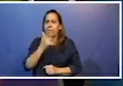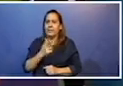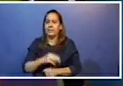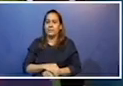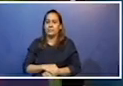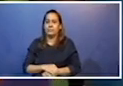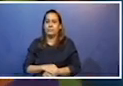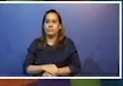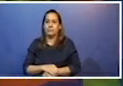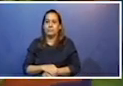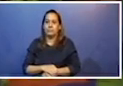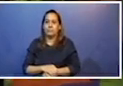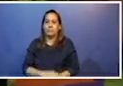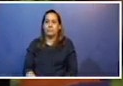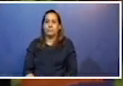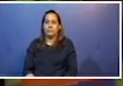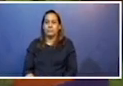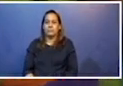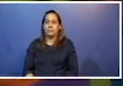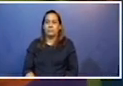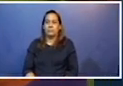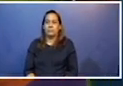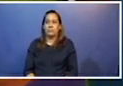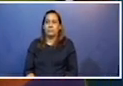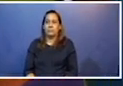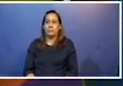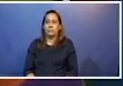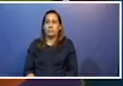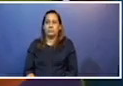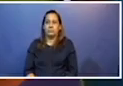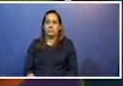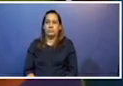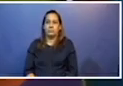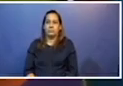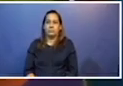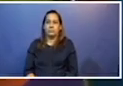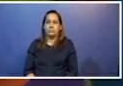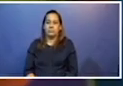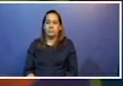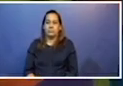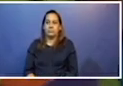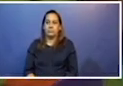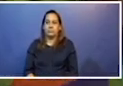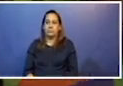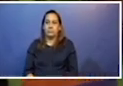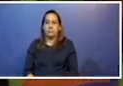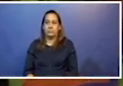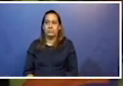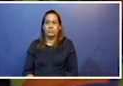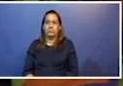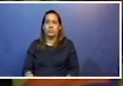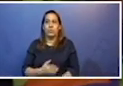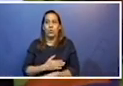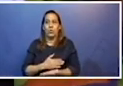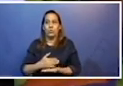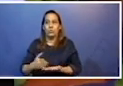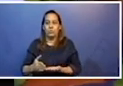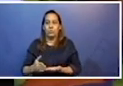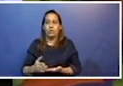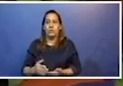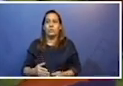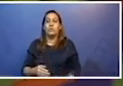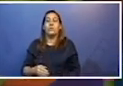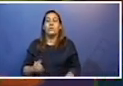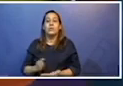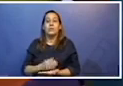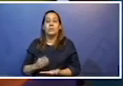em cima, aqui o fruto vermelho. Certo? Conferiu? Continuando. Ainda